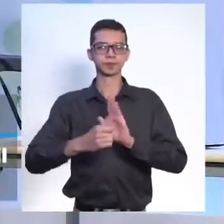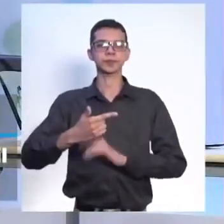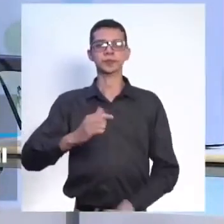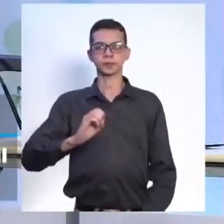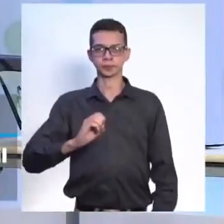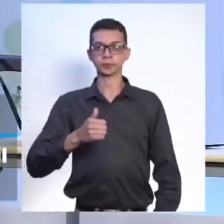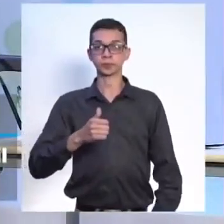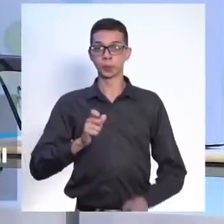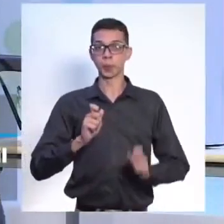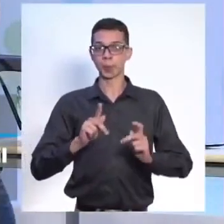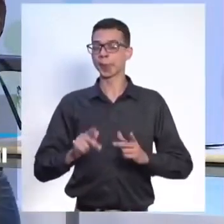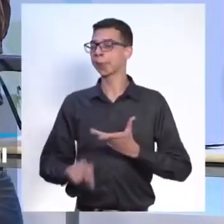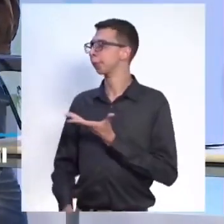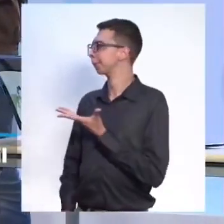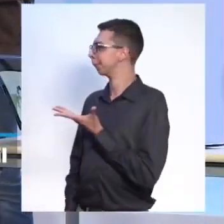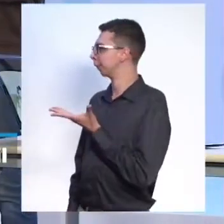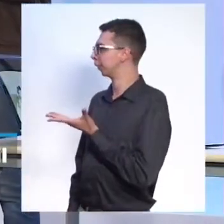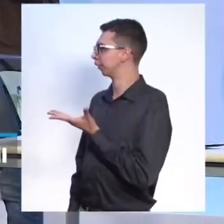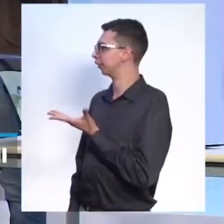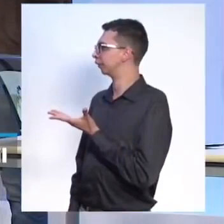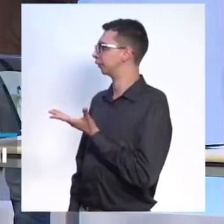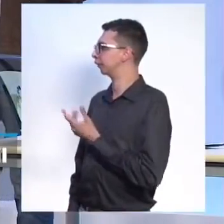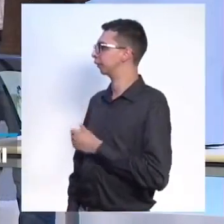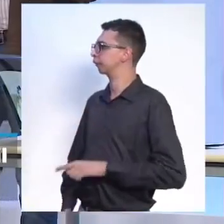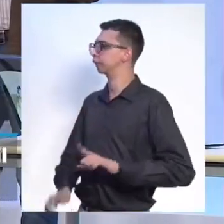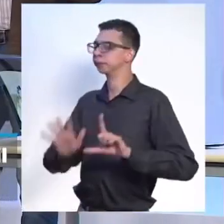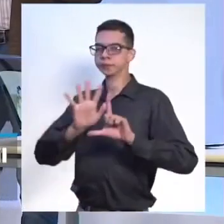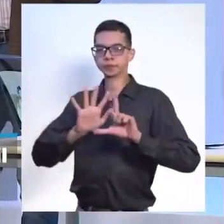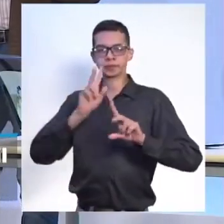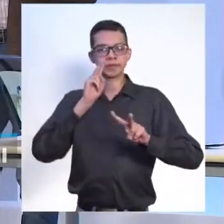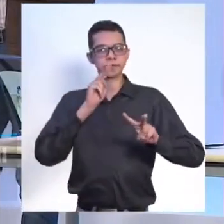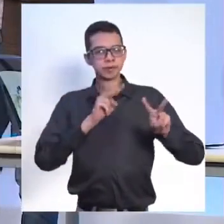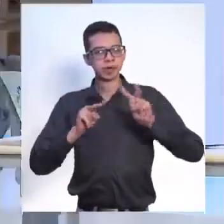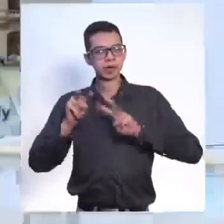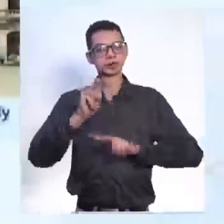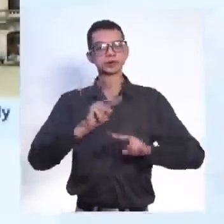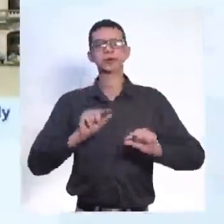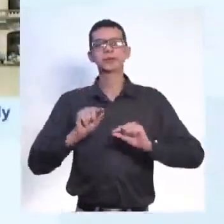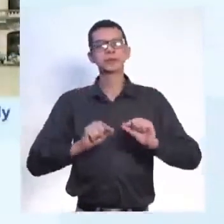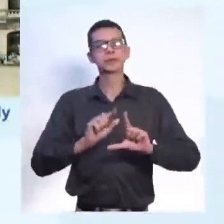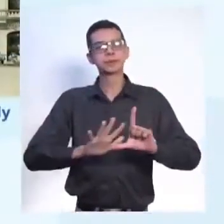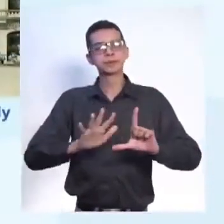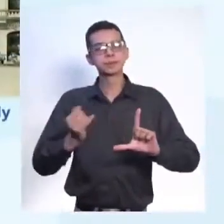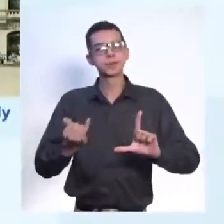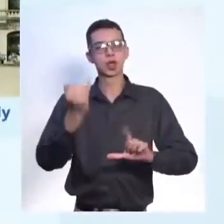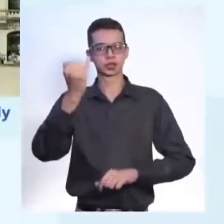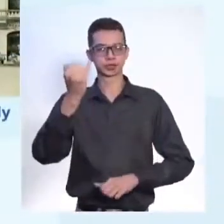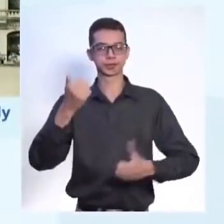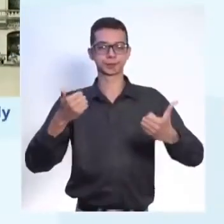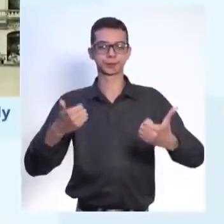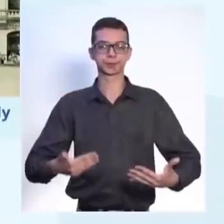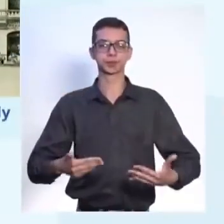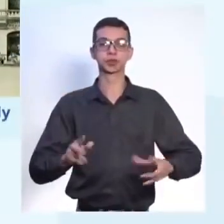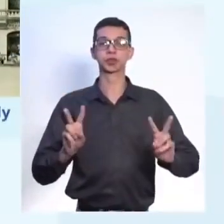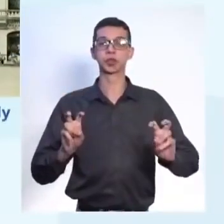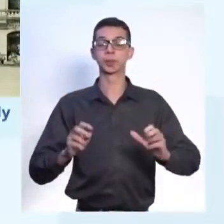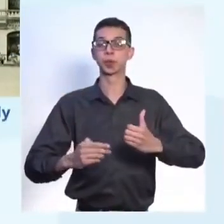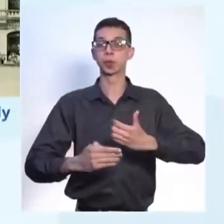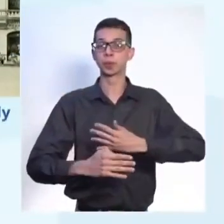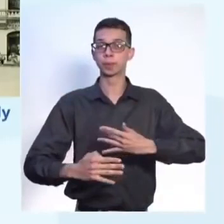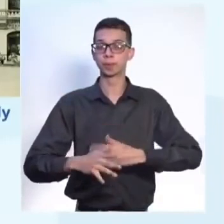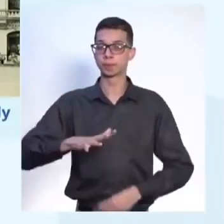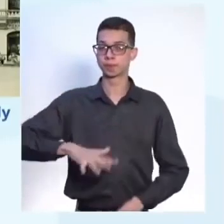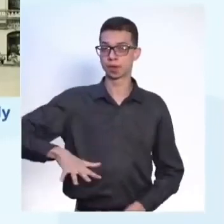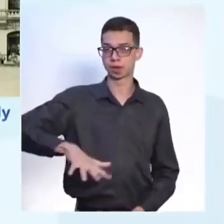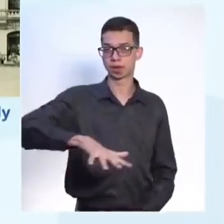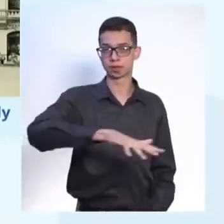passar aqui a tela e vamos ver algumas imagens importantes no que diz respeito à urbanização